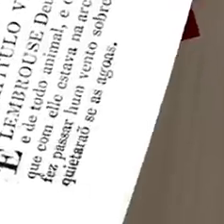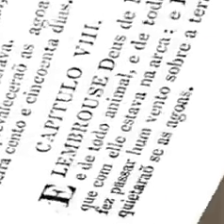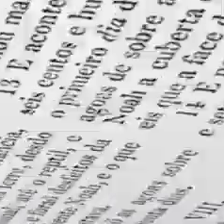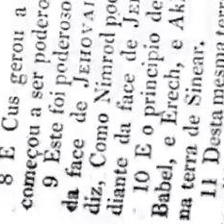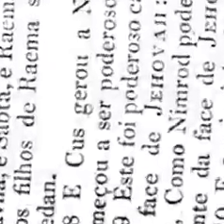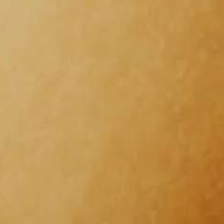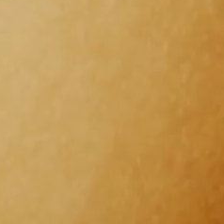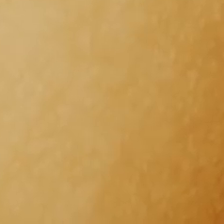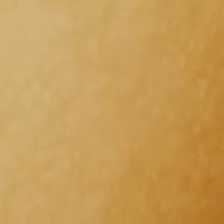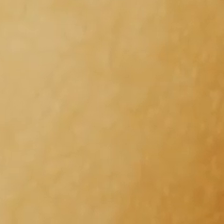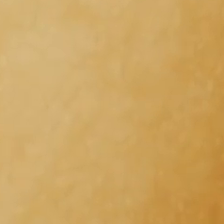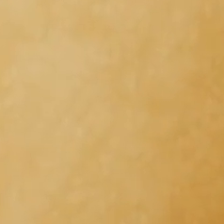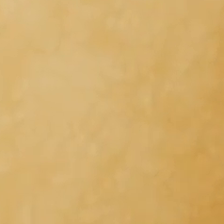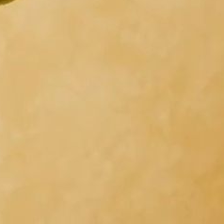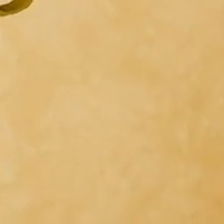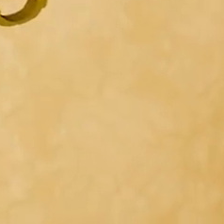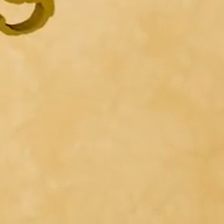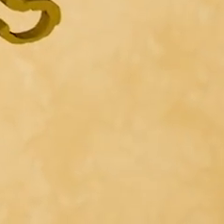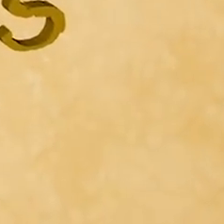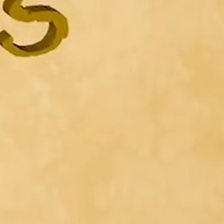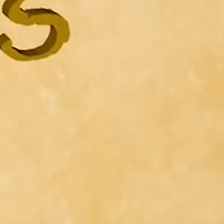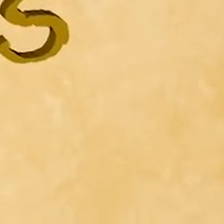TV Web Manaim apresenta